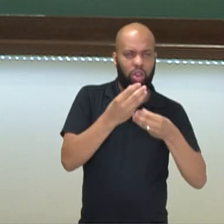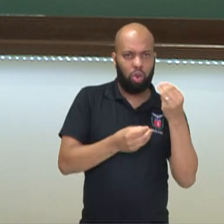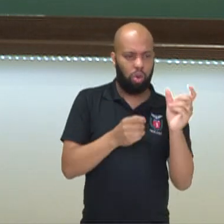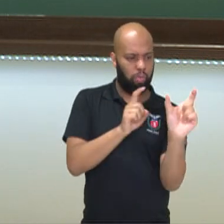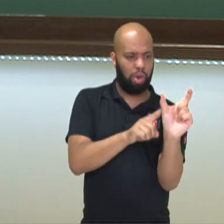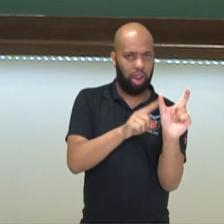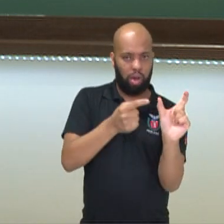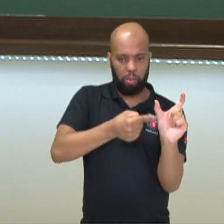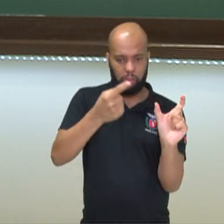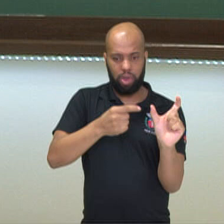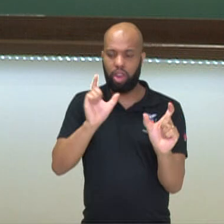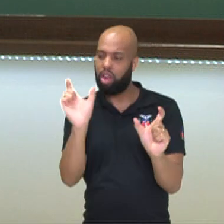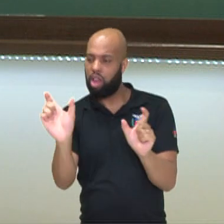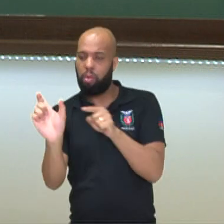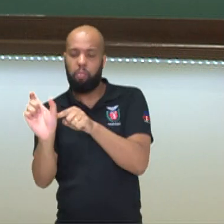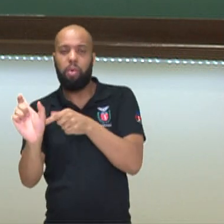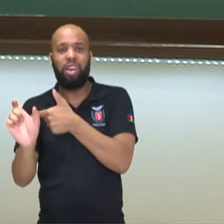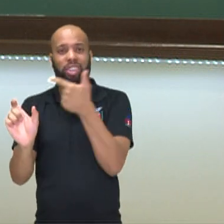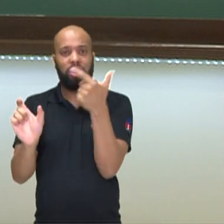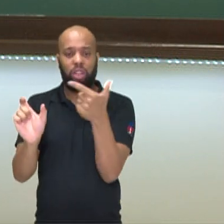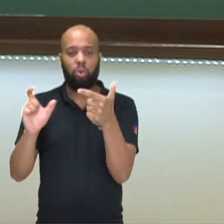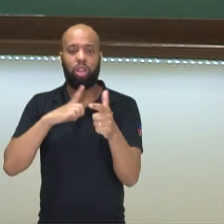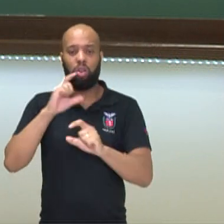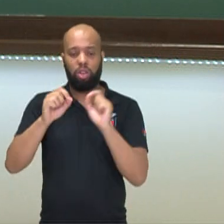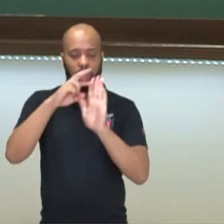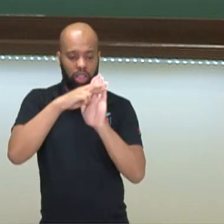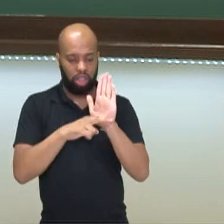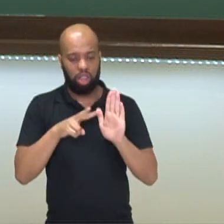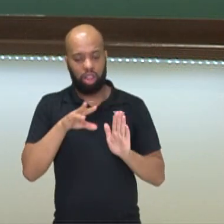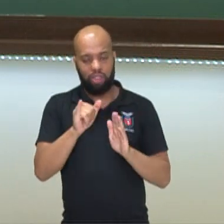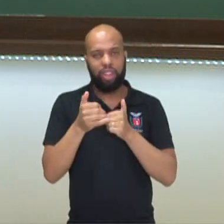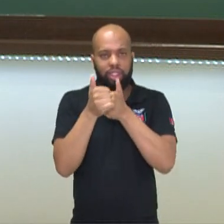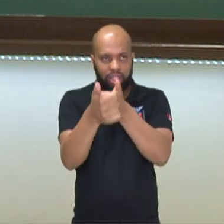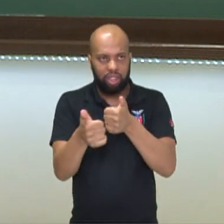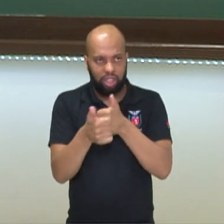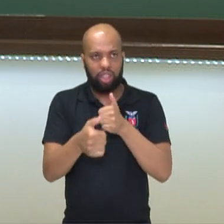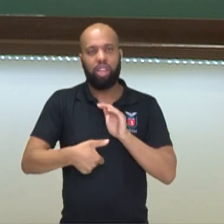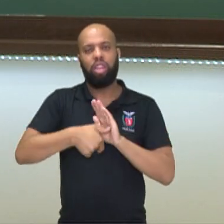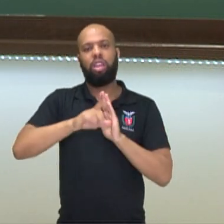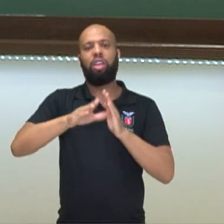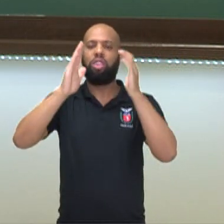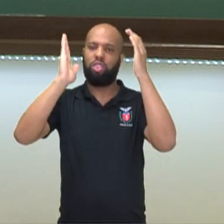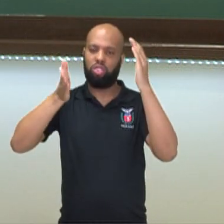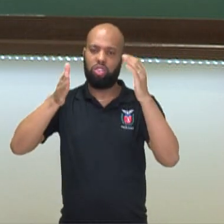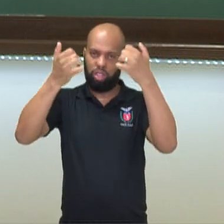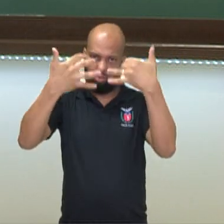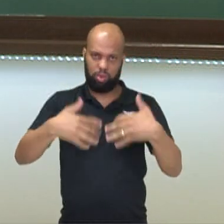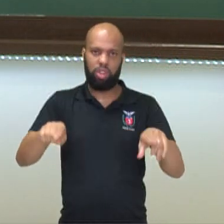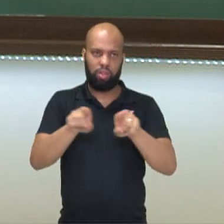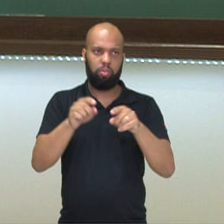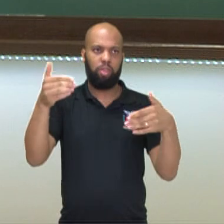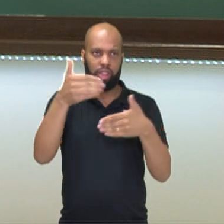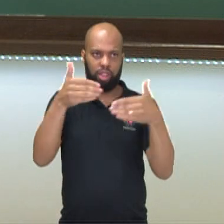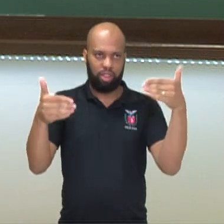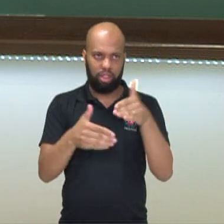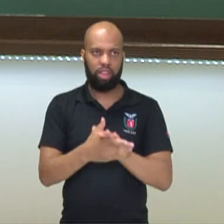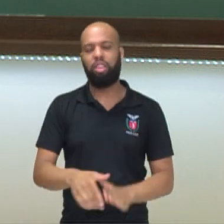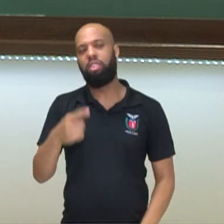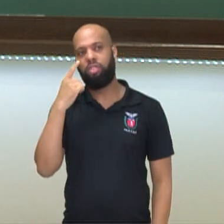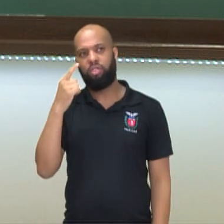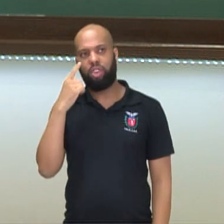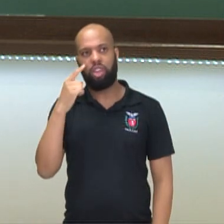como inicia o próximo, que vai dar a regrinha que nós vimos agora ali nos slides anteriores.